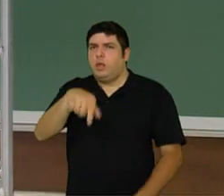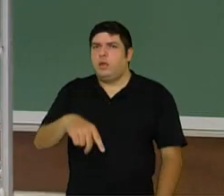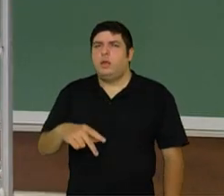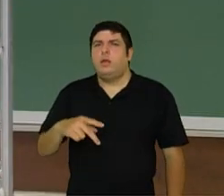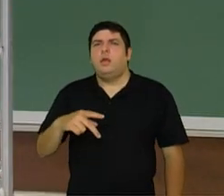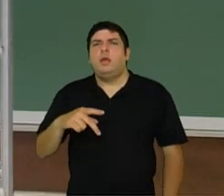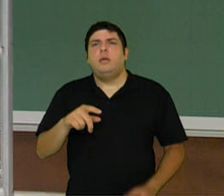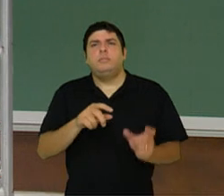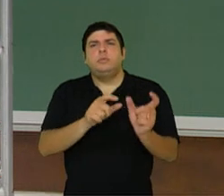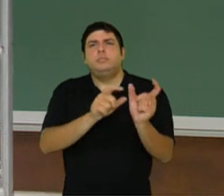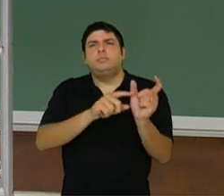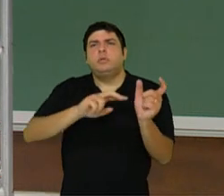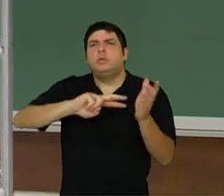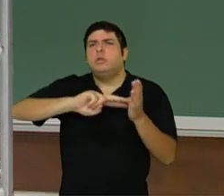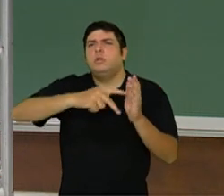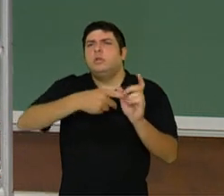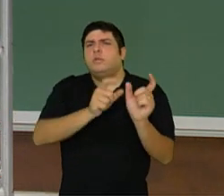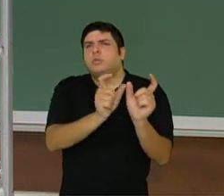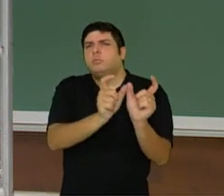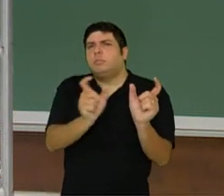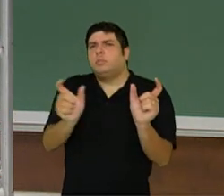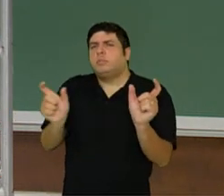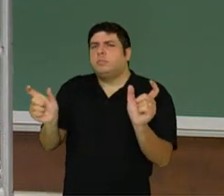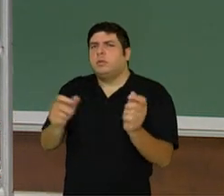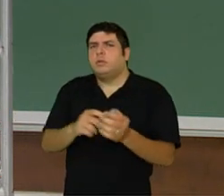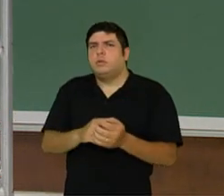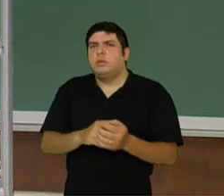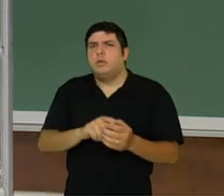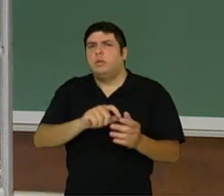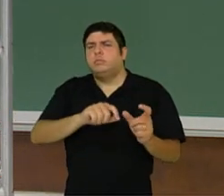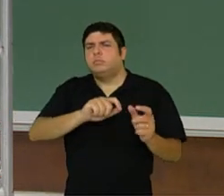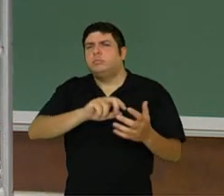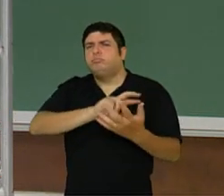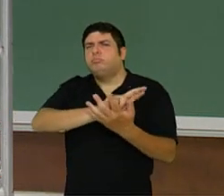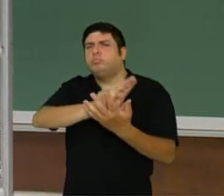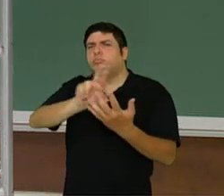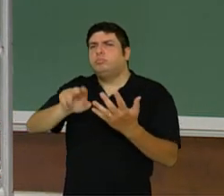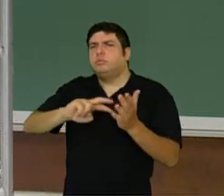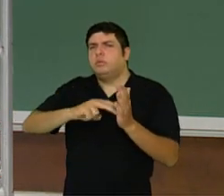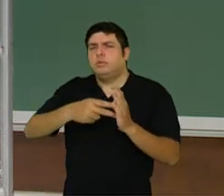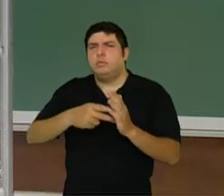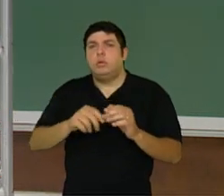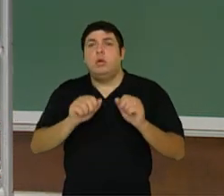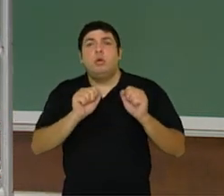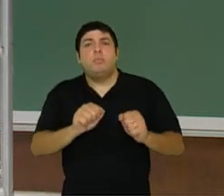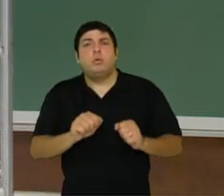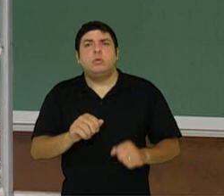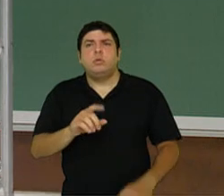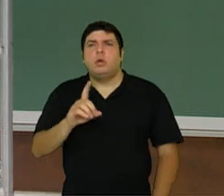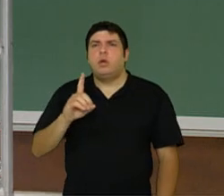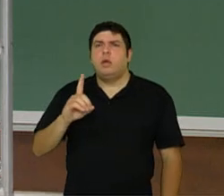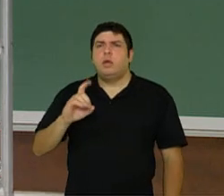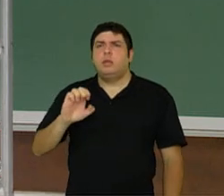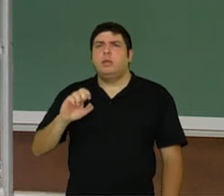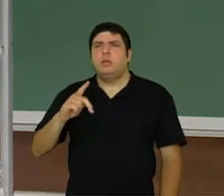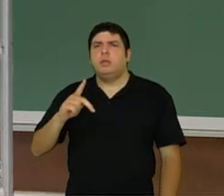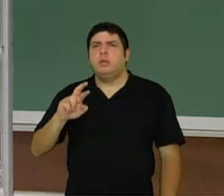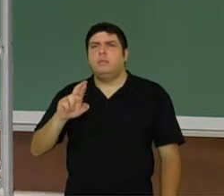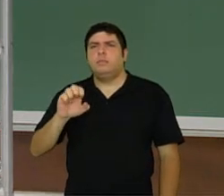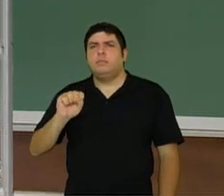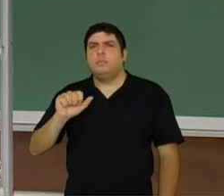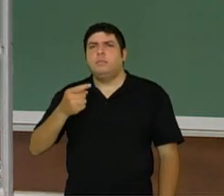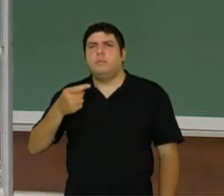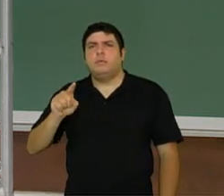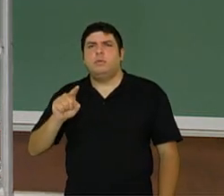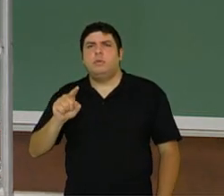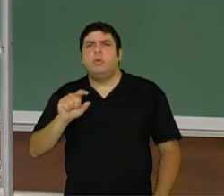palavra depressão. Lembra, depressão pode ser, né, algum problema ali no caminho, ali da trilha, mas